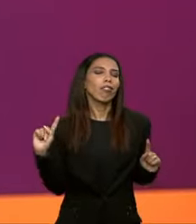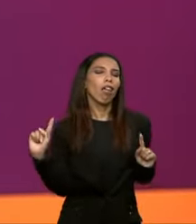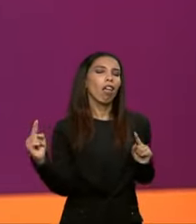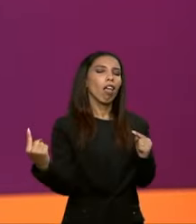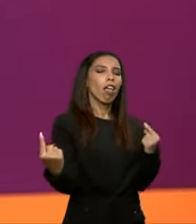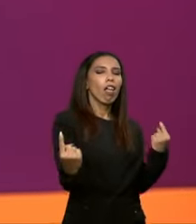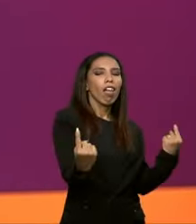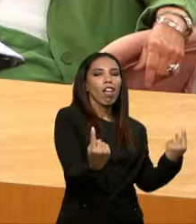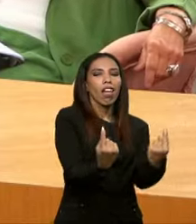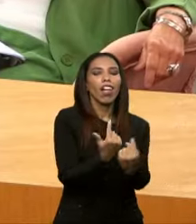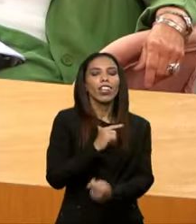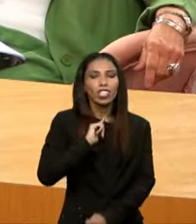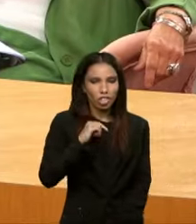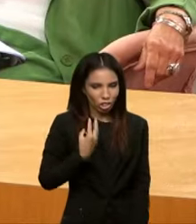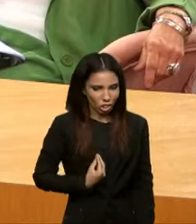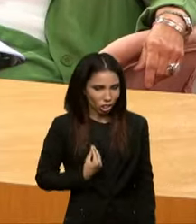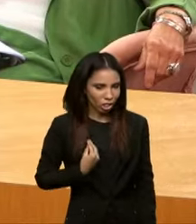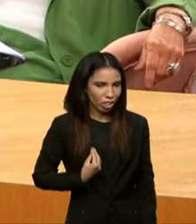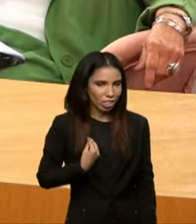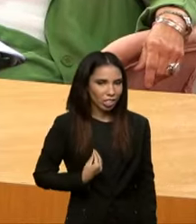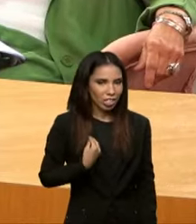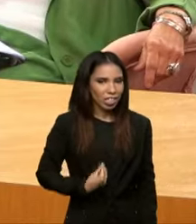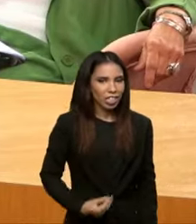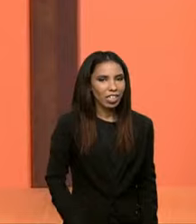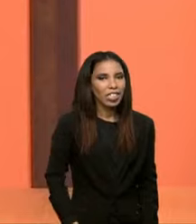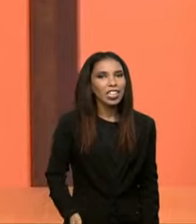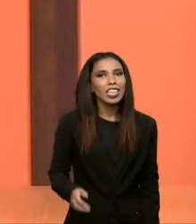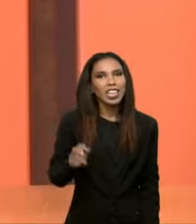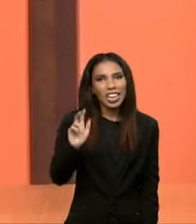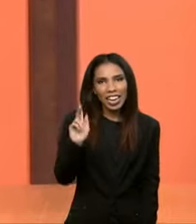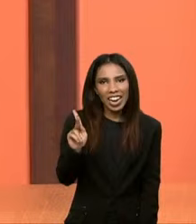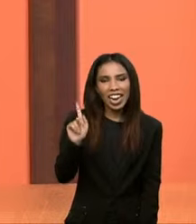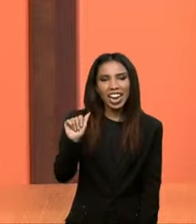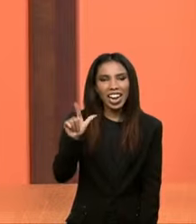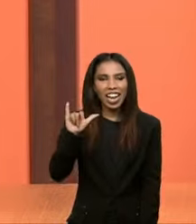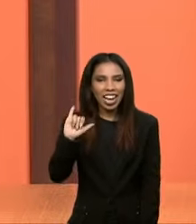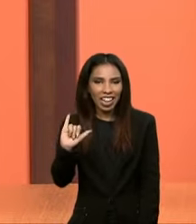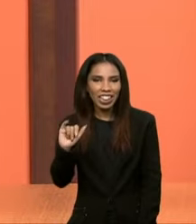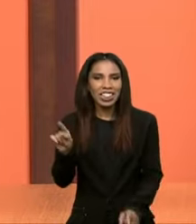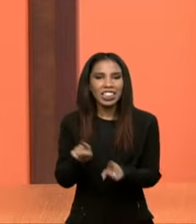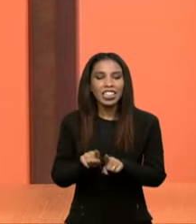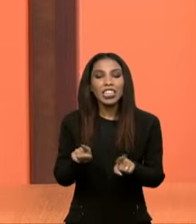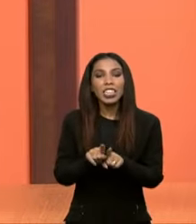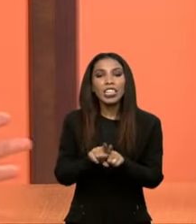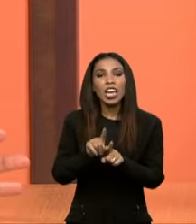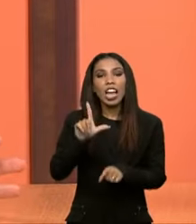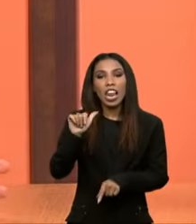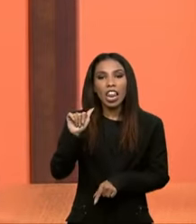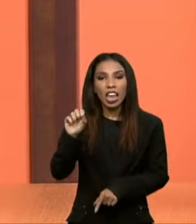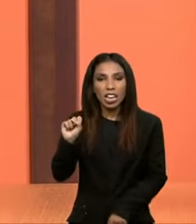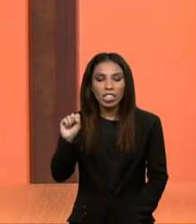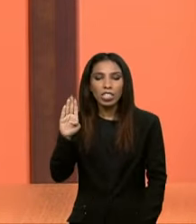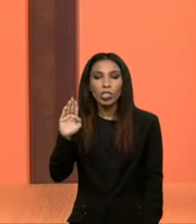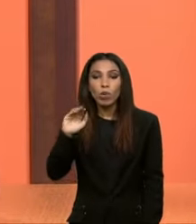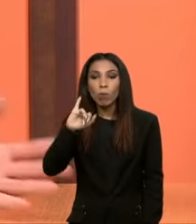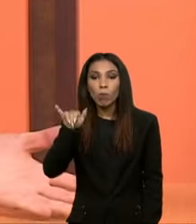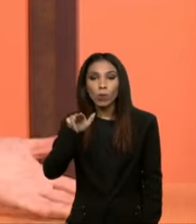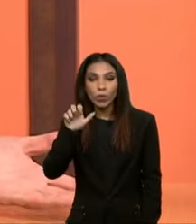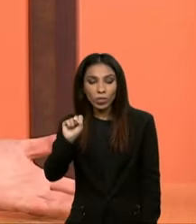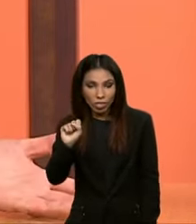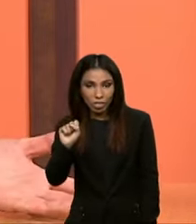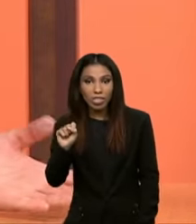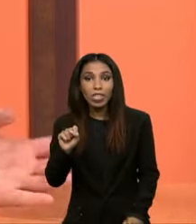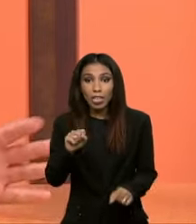esse? É na pegada da Cali, dessa turnê. Eu fiz o Las Brujas, que eu tô toda pintada de azul. E eu